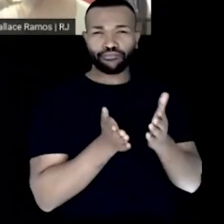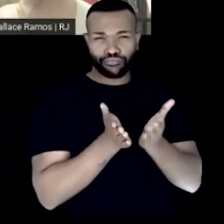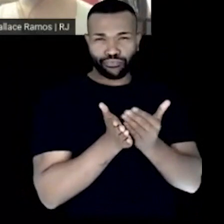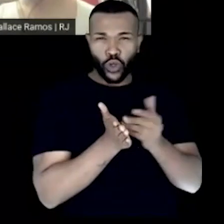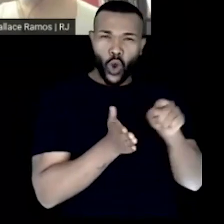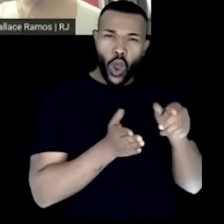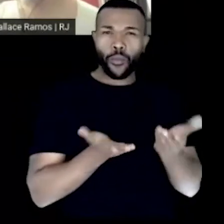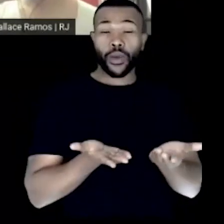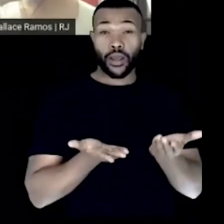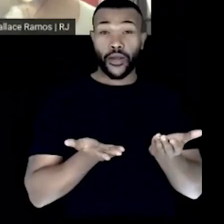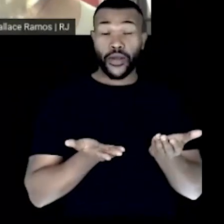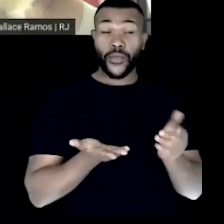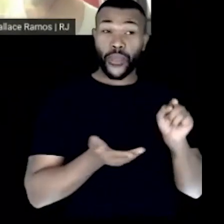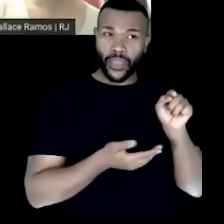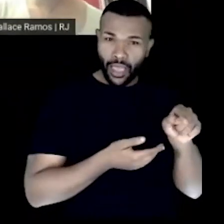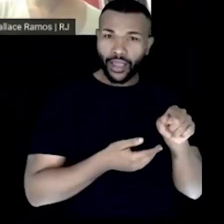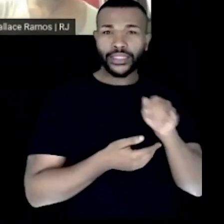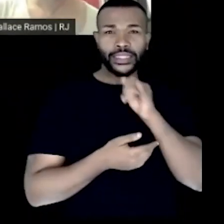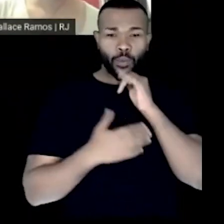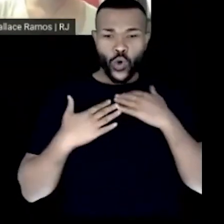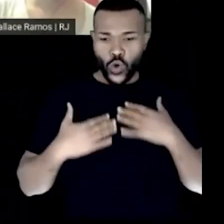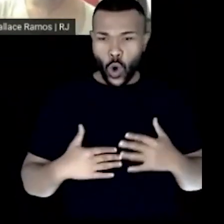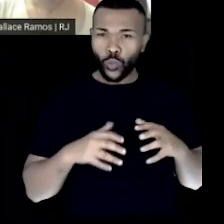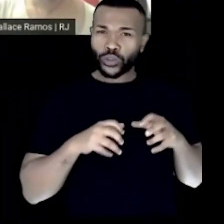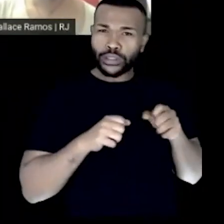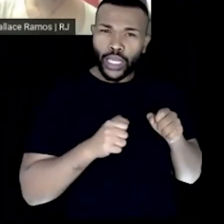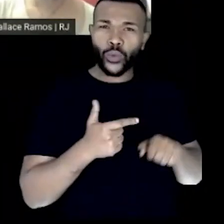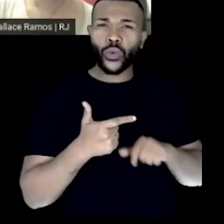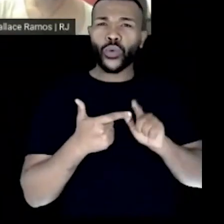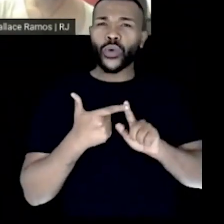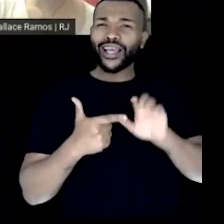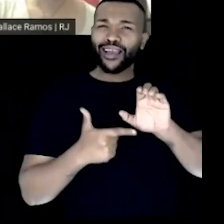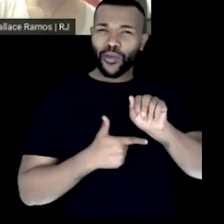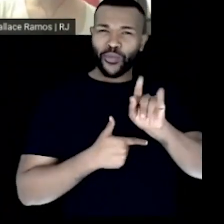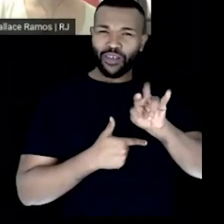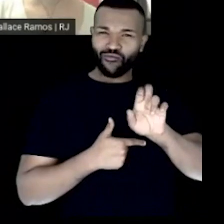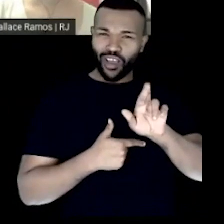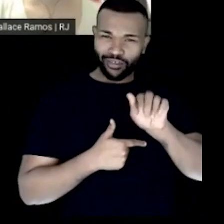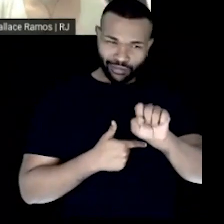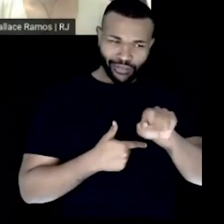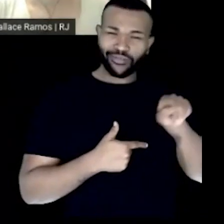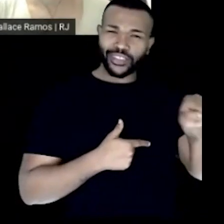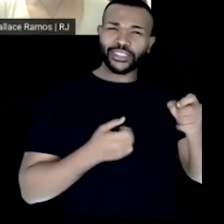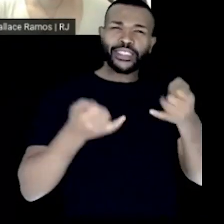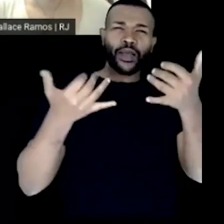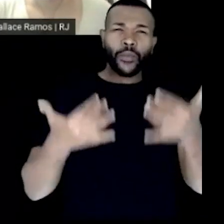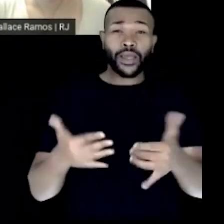vocês, e falando mais especificamente do Frontispício, o Corvos Secos e Três Capivaras, vocês